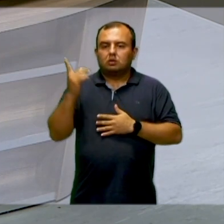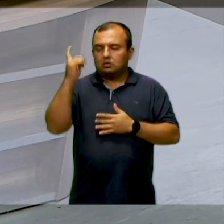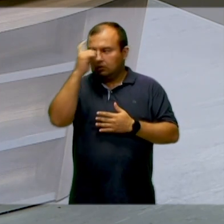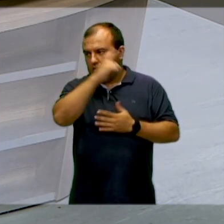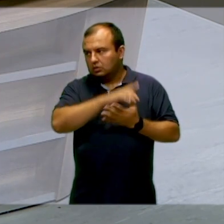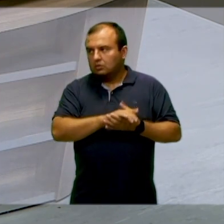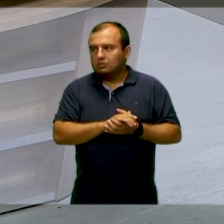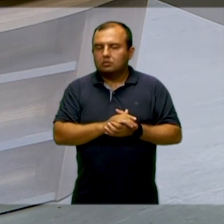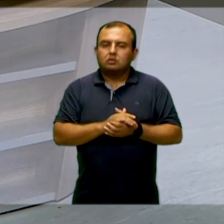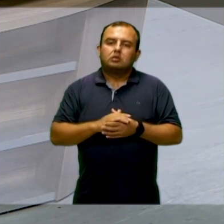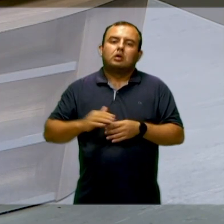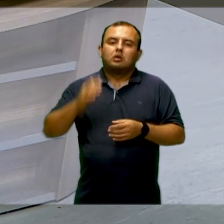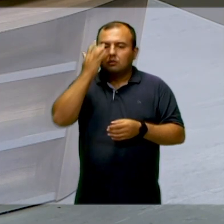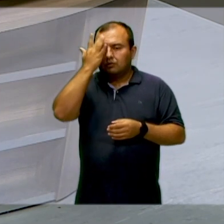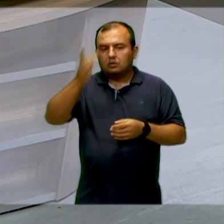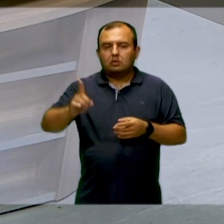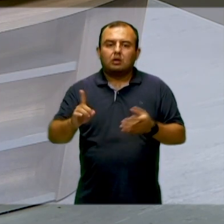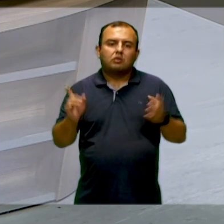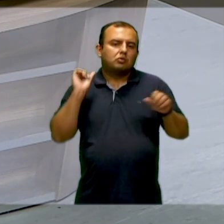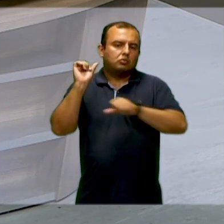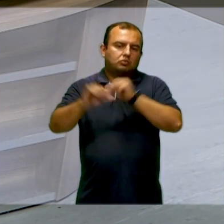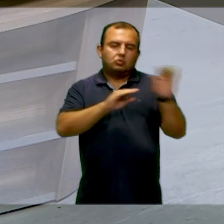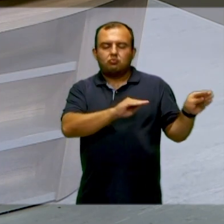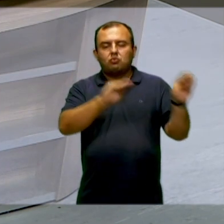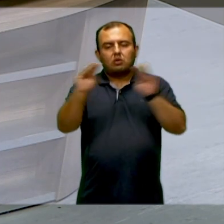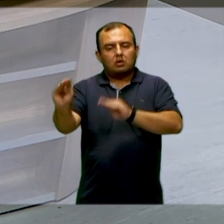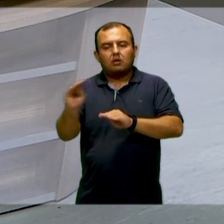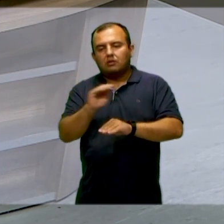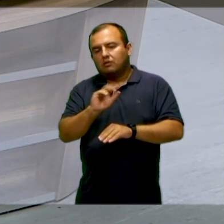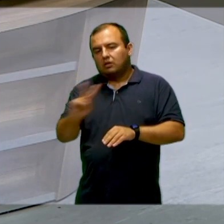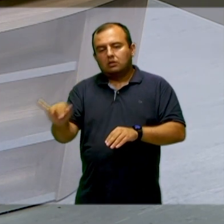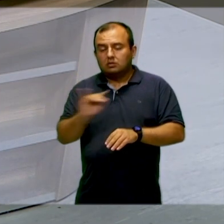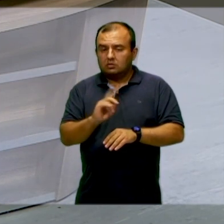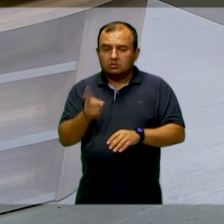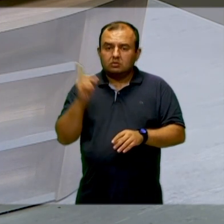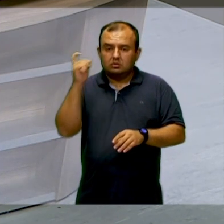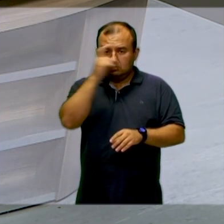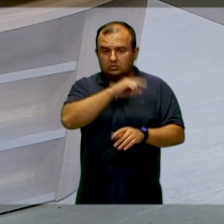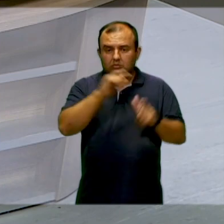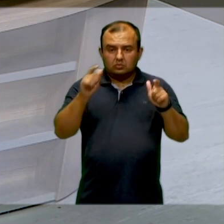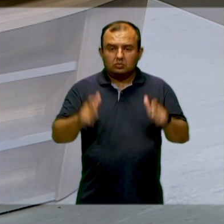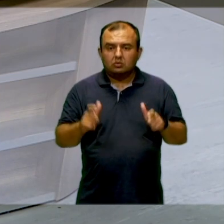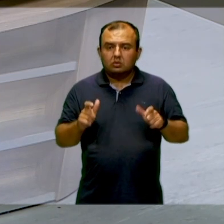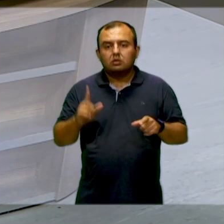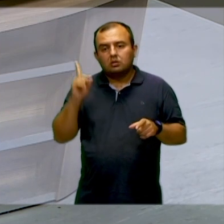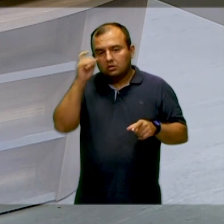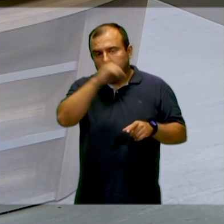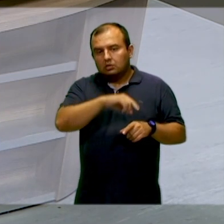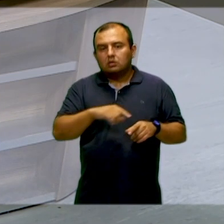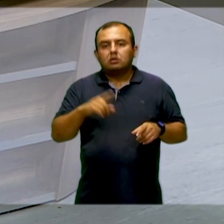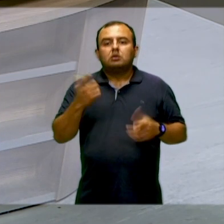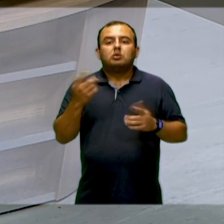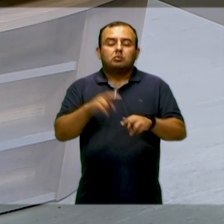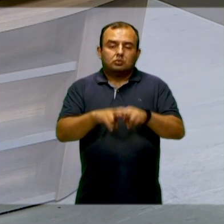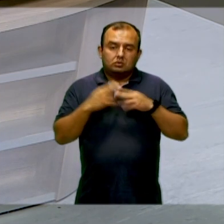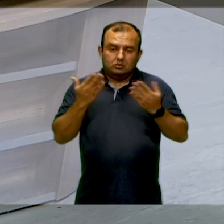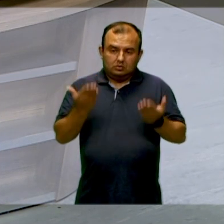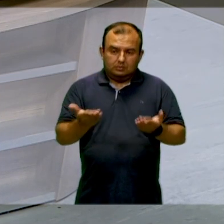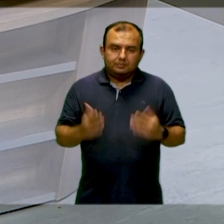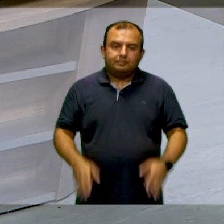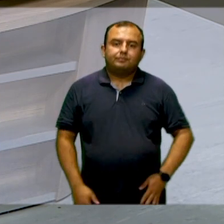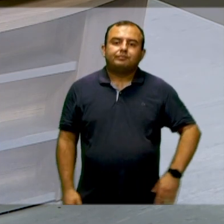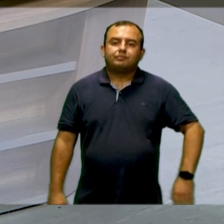não é facilmente assim, dizer, vamos mudar para lá e pronto. É a né? nossa dificuldade de achar um local. É bem por conta disso.